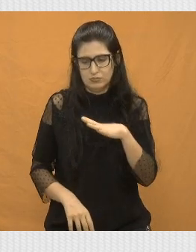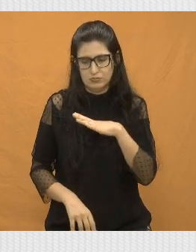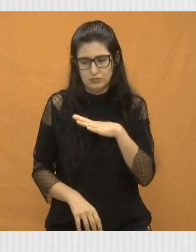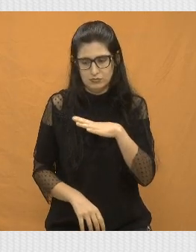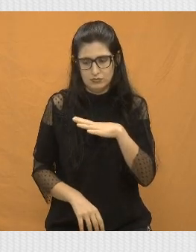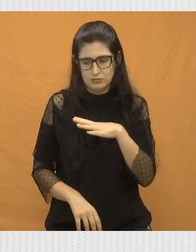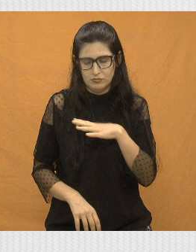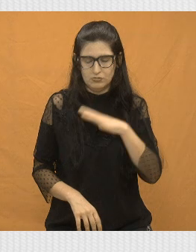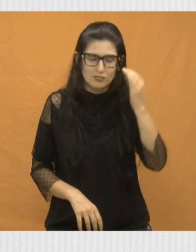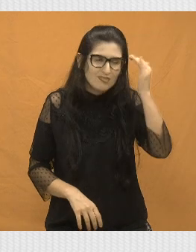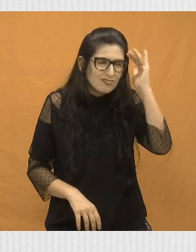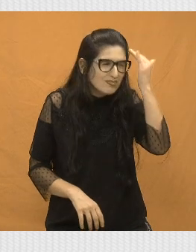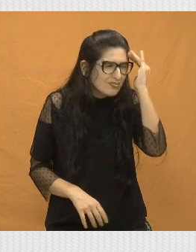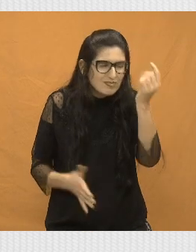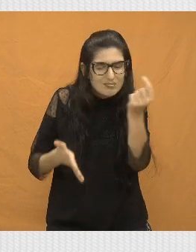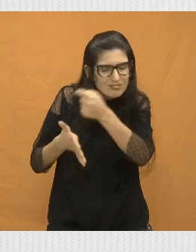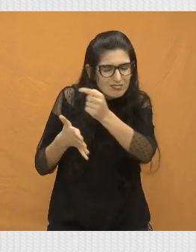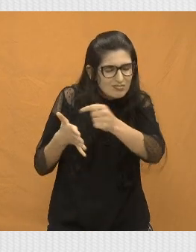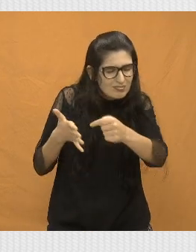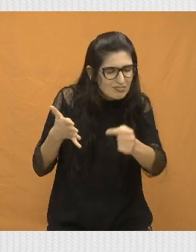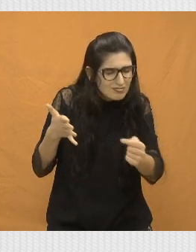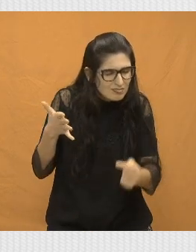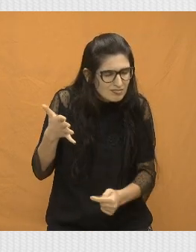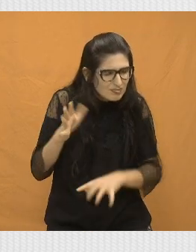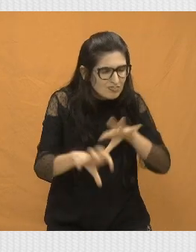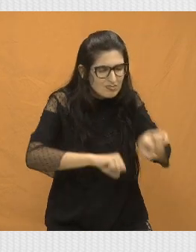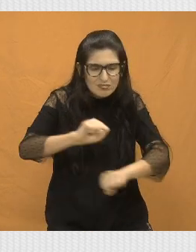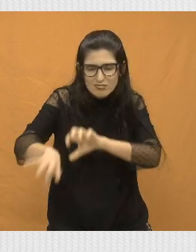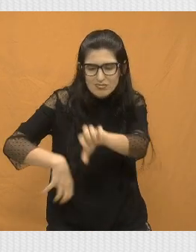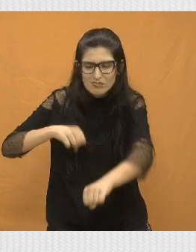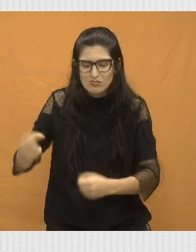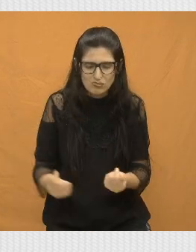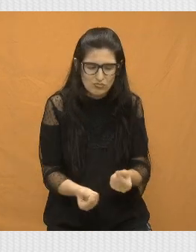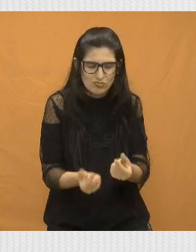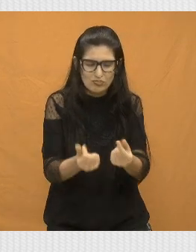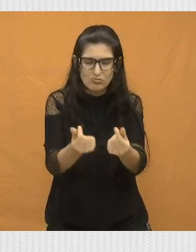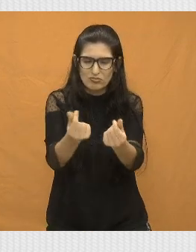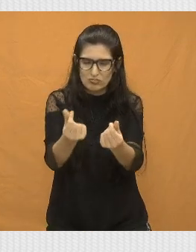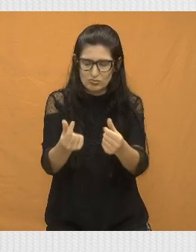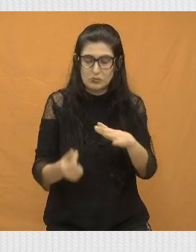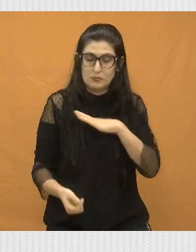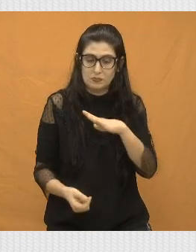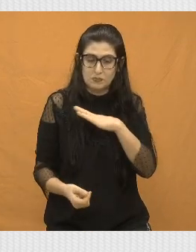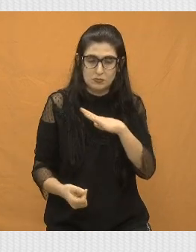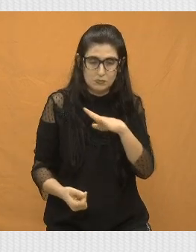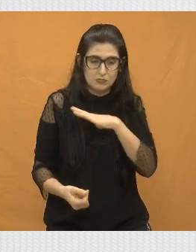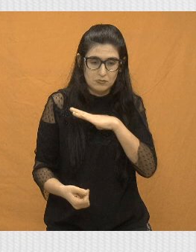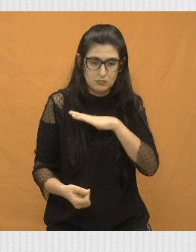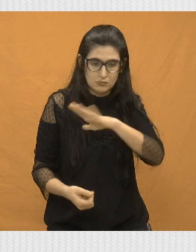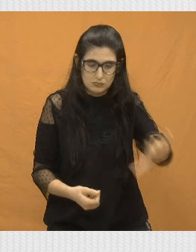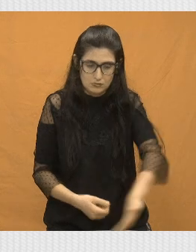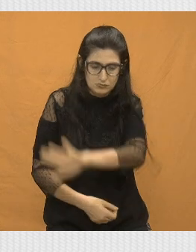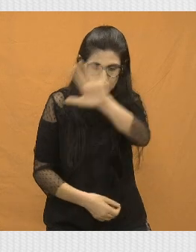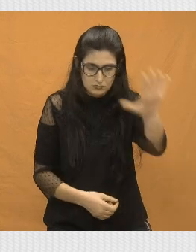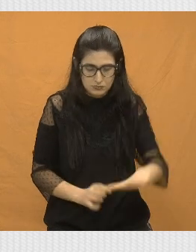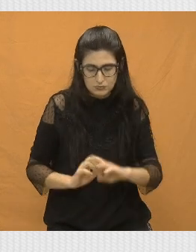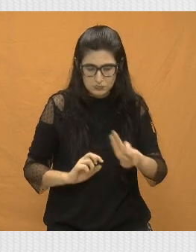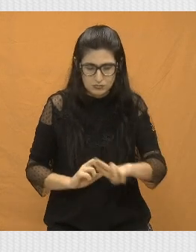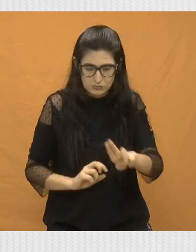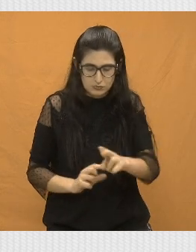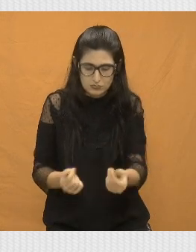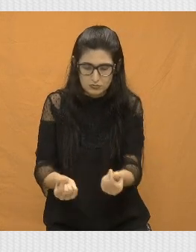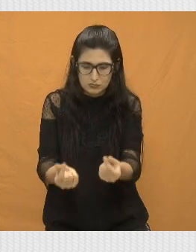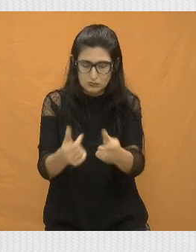pouco detalhado o que houve de arrecadação do município. Podemos perceber que o ICMS, a